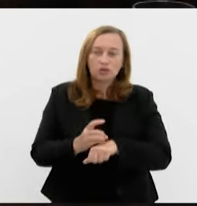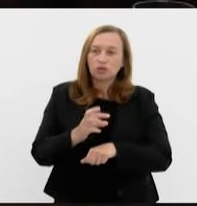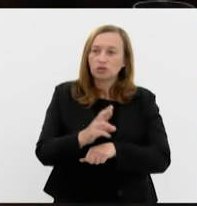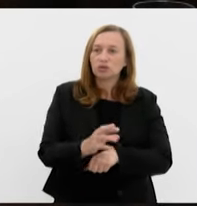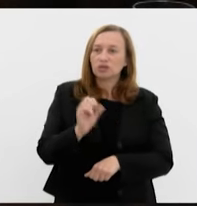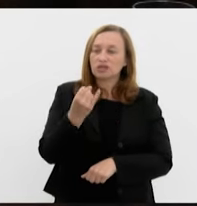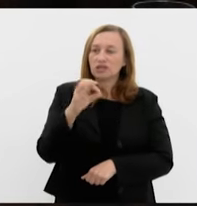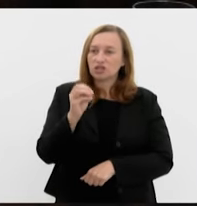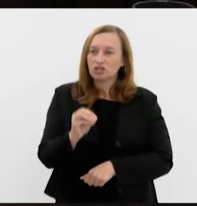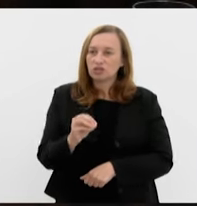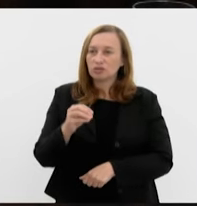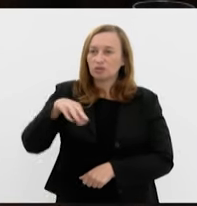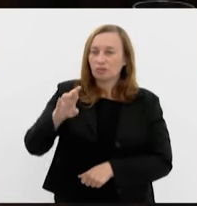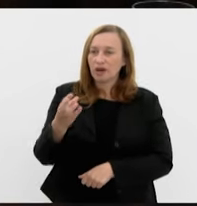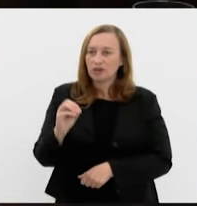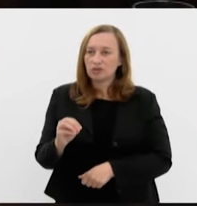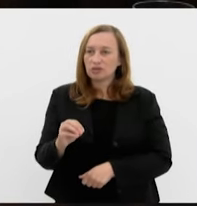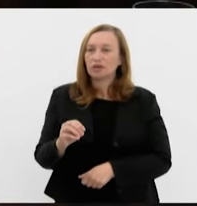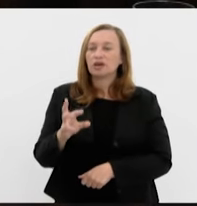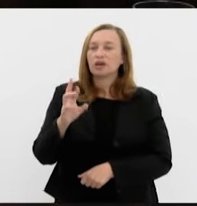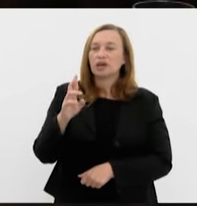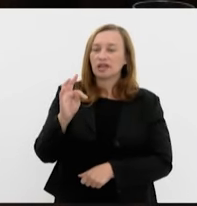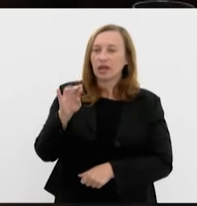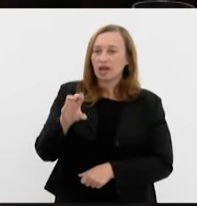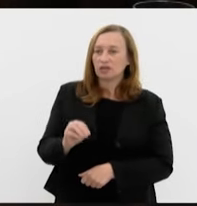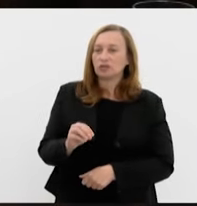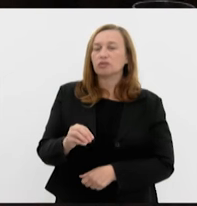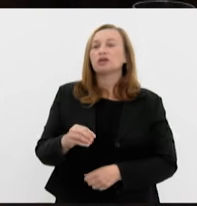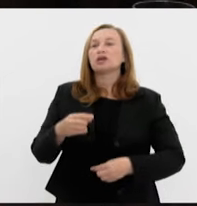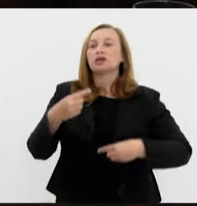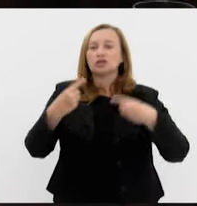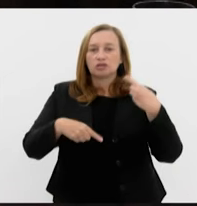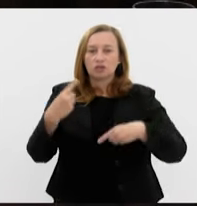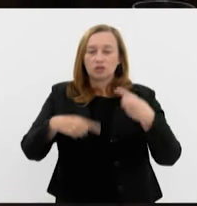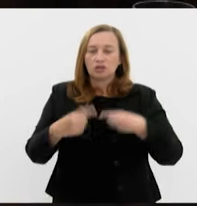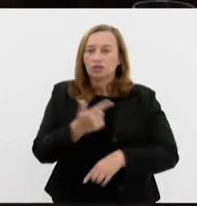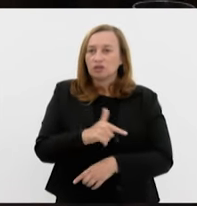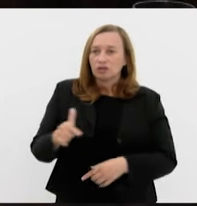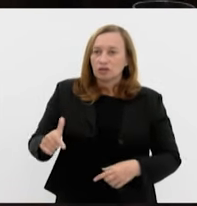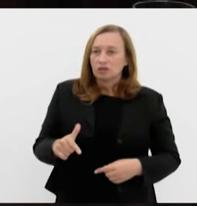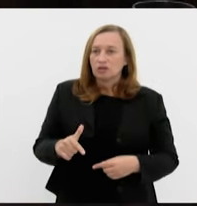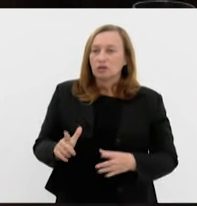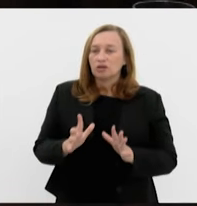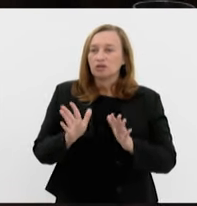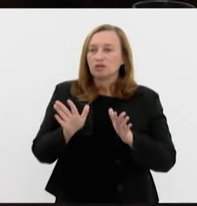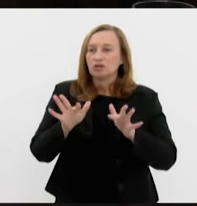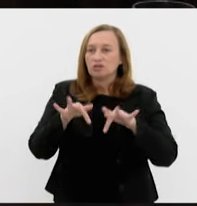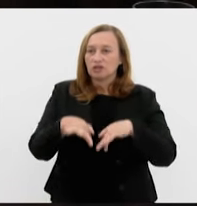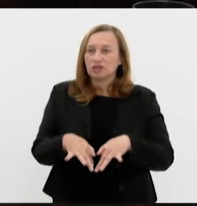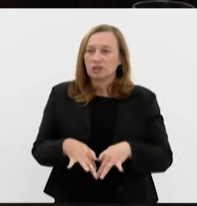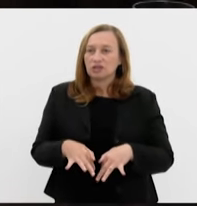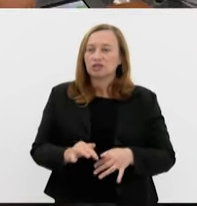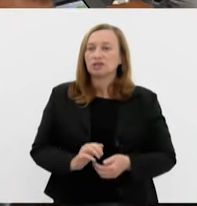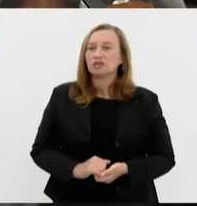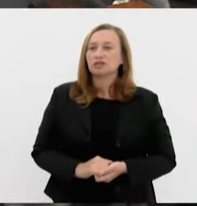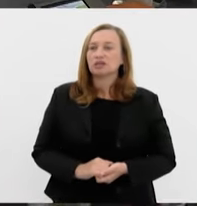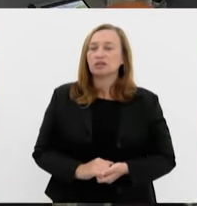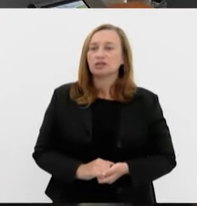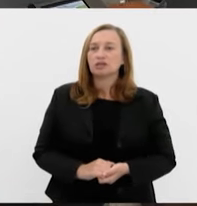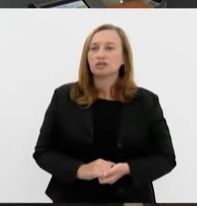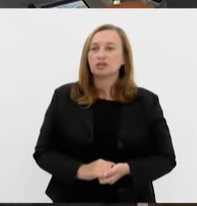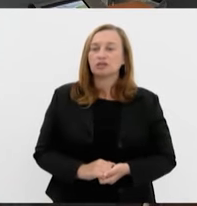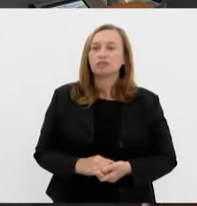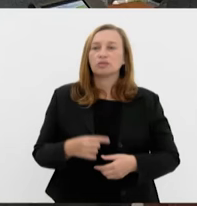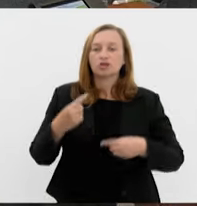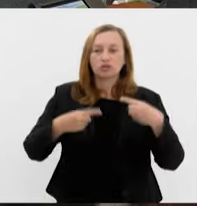Márcio Galberto e Renato Miranda em discussão em discussão não havendo Quem Queira discutir para